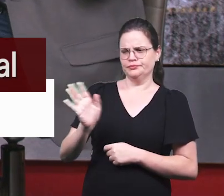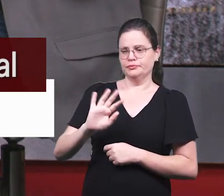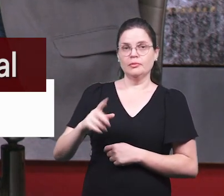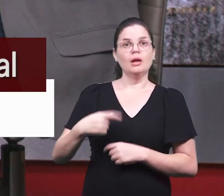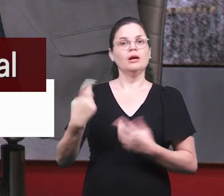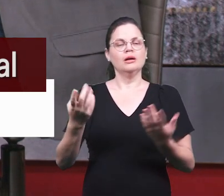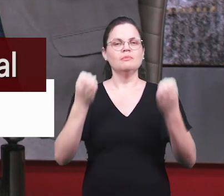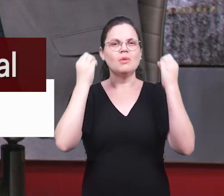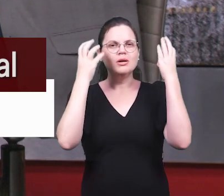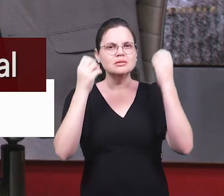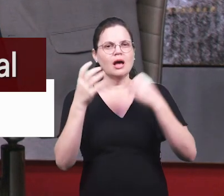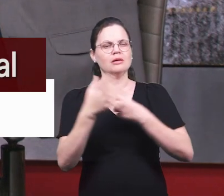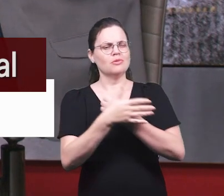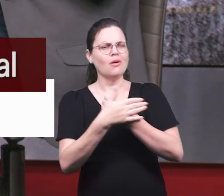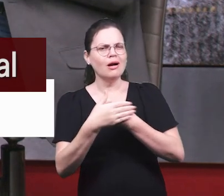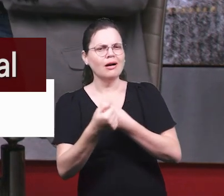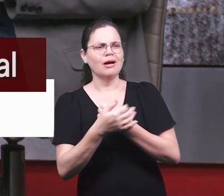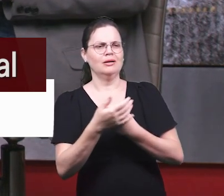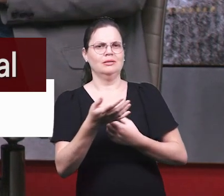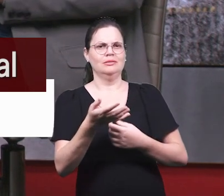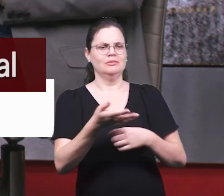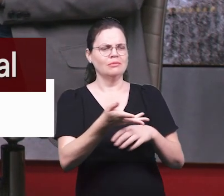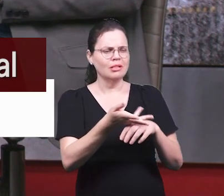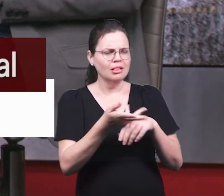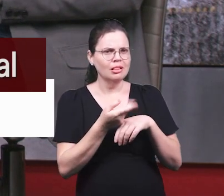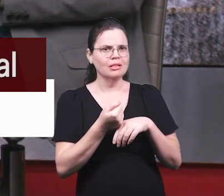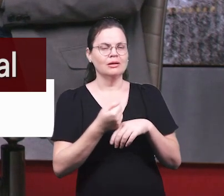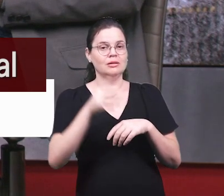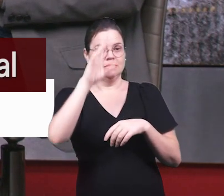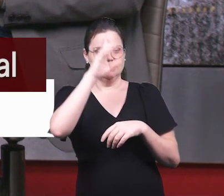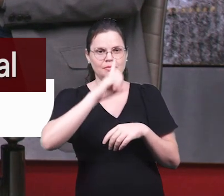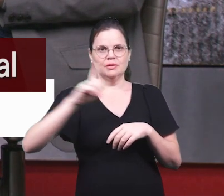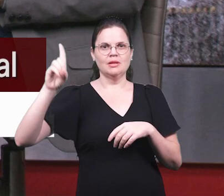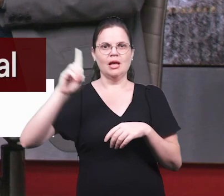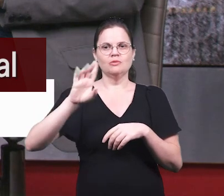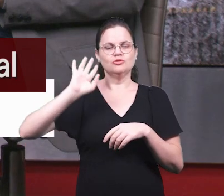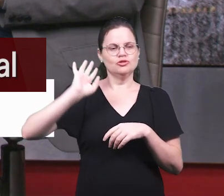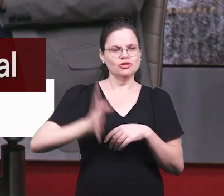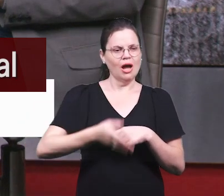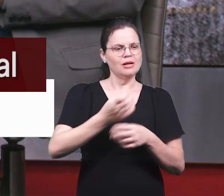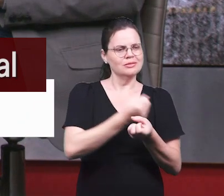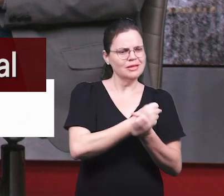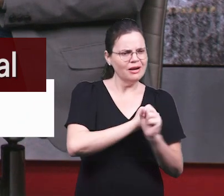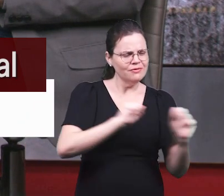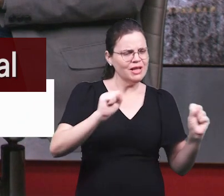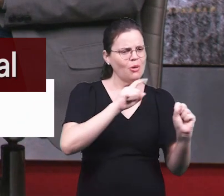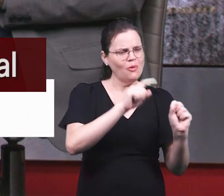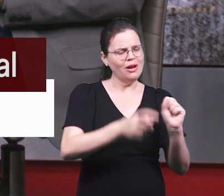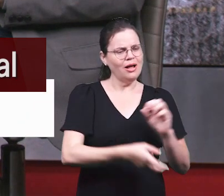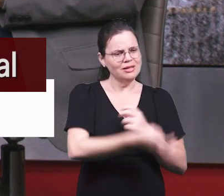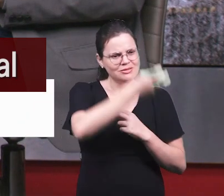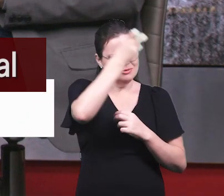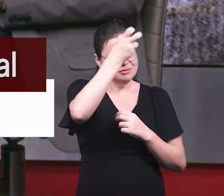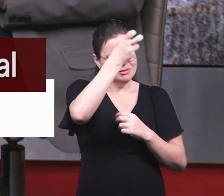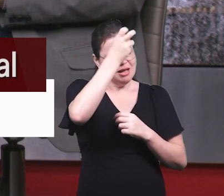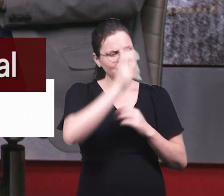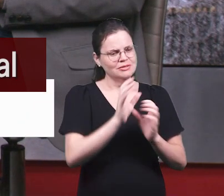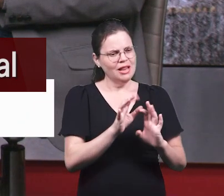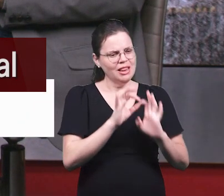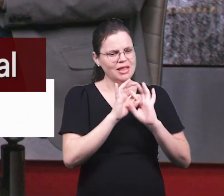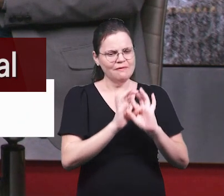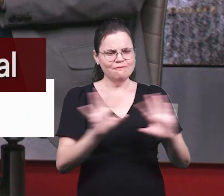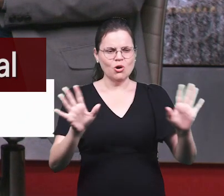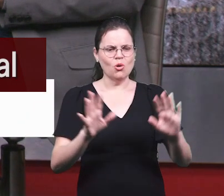falando que o Senhor, Deus Todo-Poderoso, tinha retirado o seu povo de Israel do Egito como um